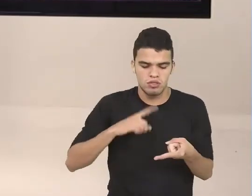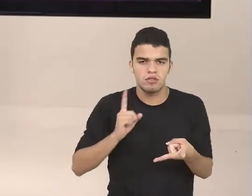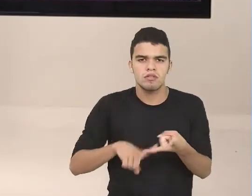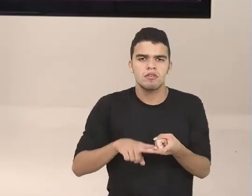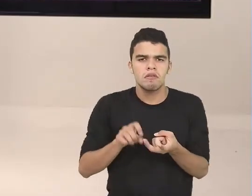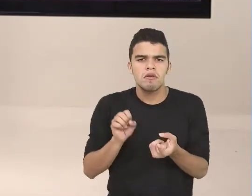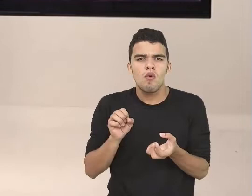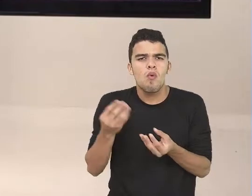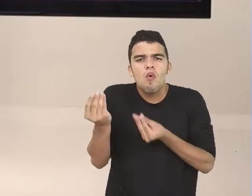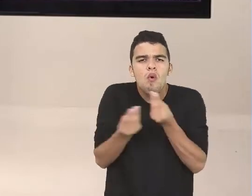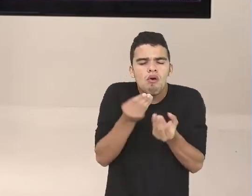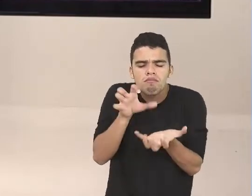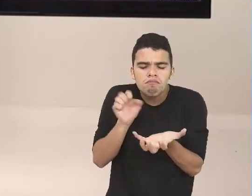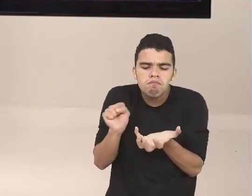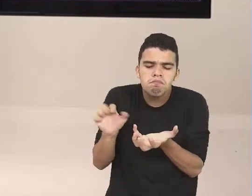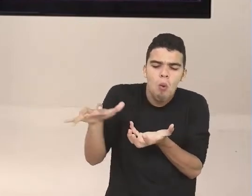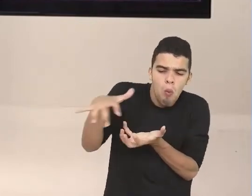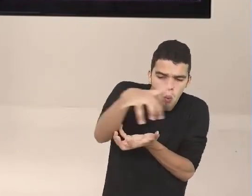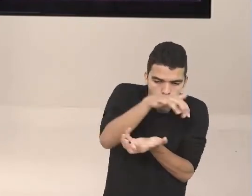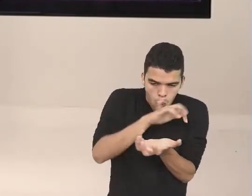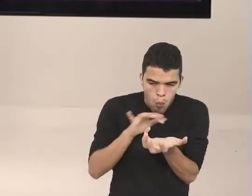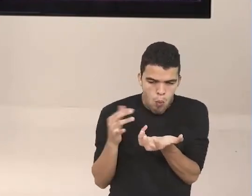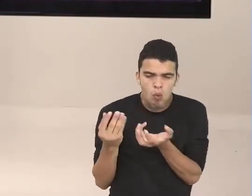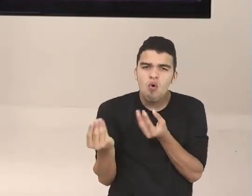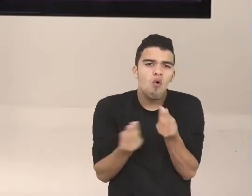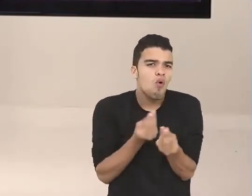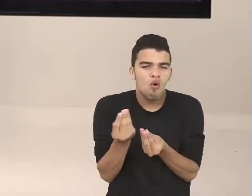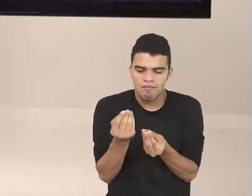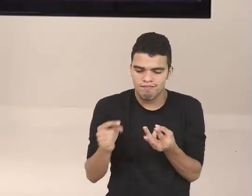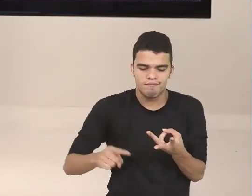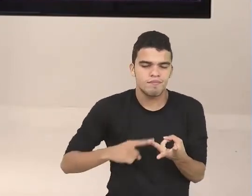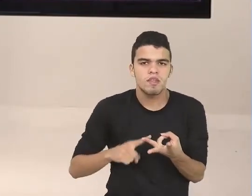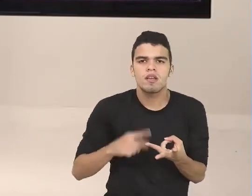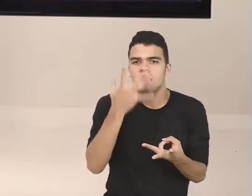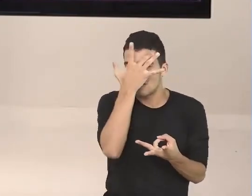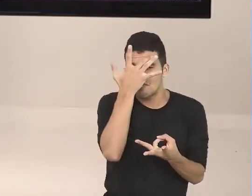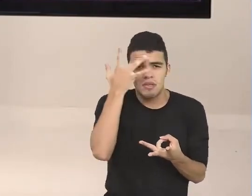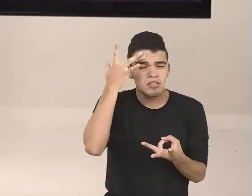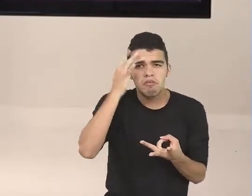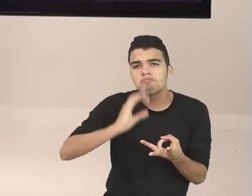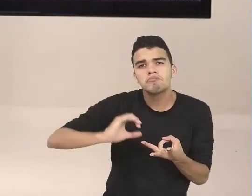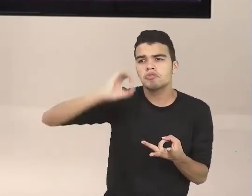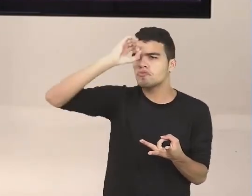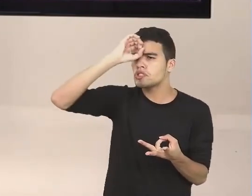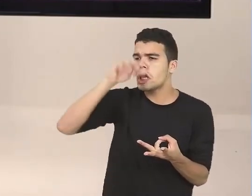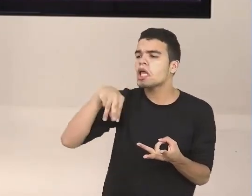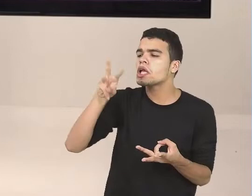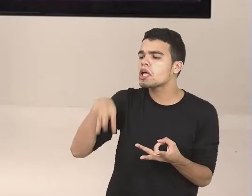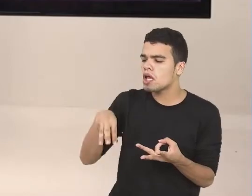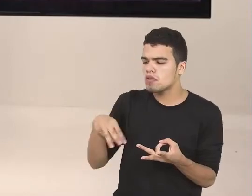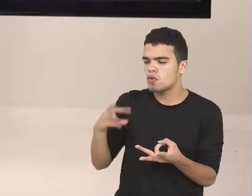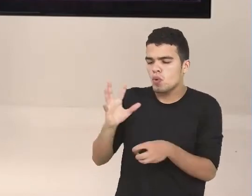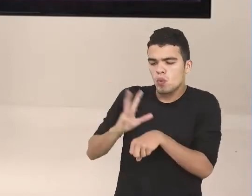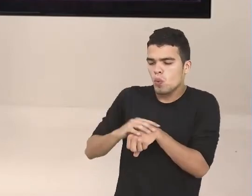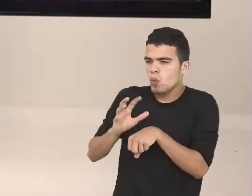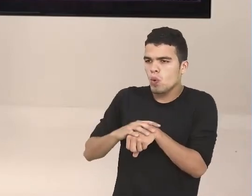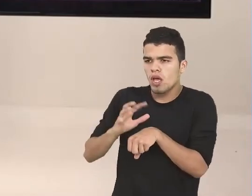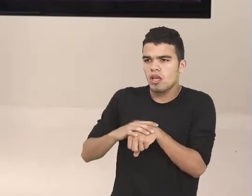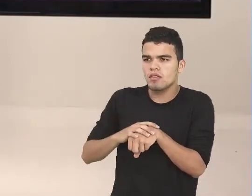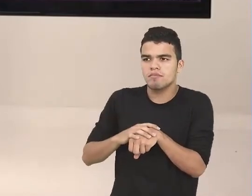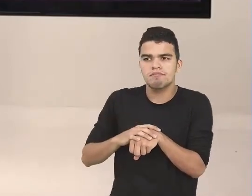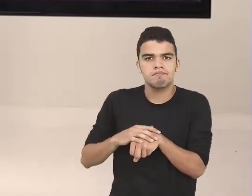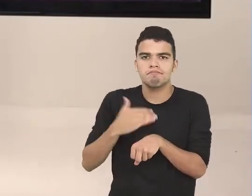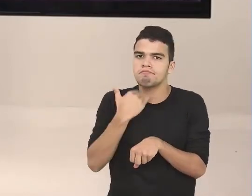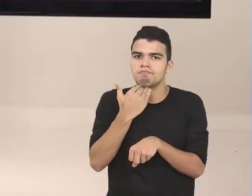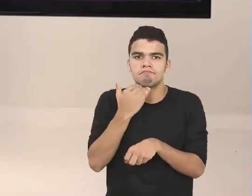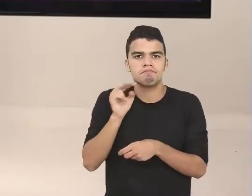pessoas, como elas não tinham nenhuma forma de saber quem é que estava doente com esse vírus ou não, elas não tinham como se